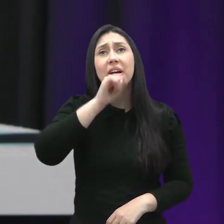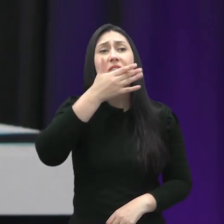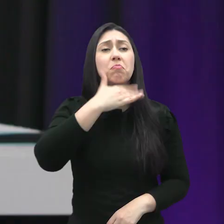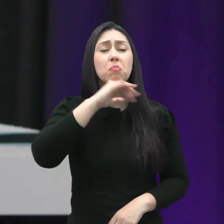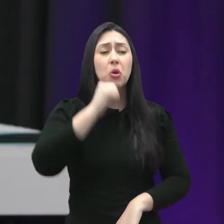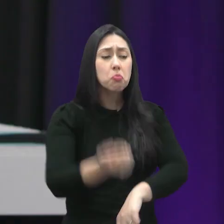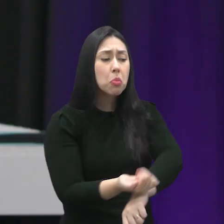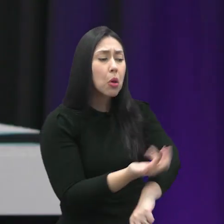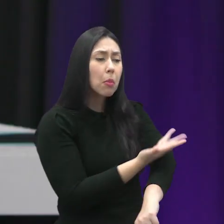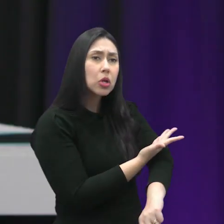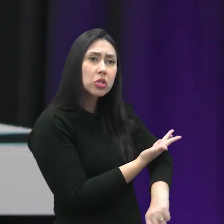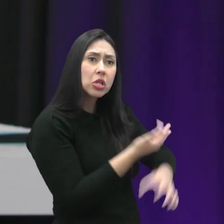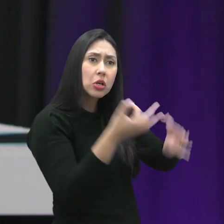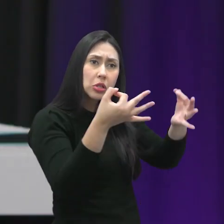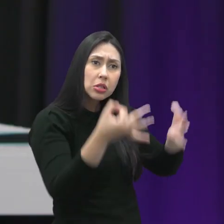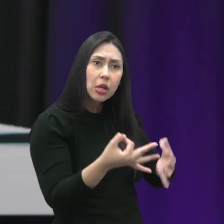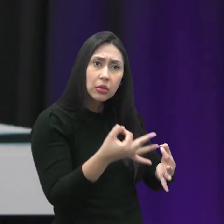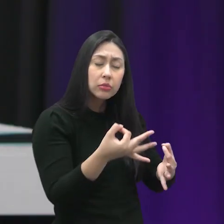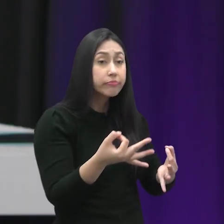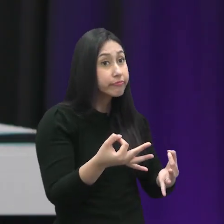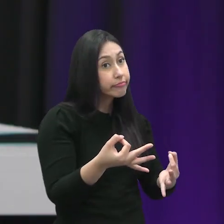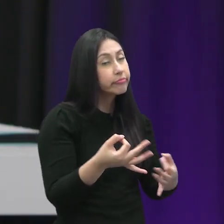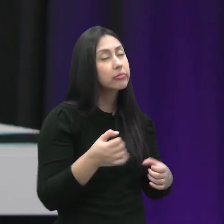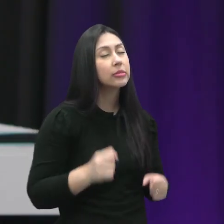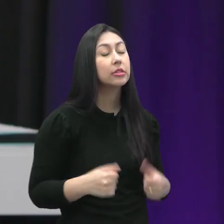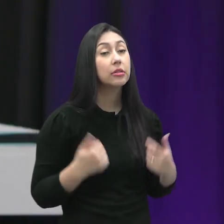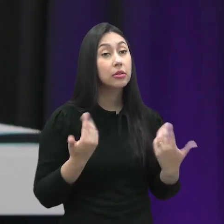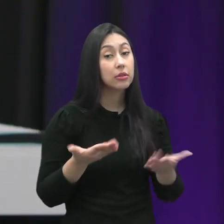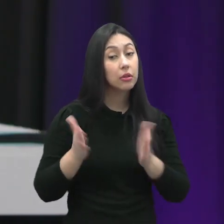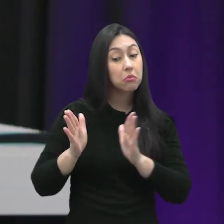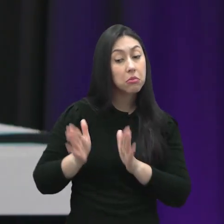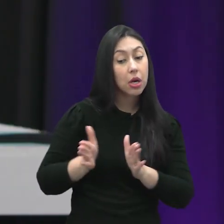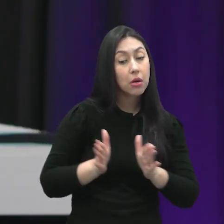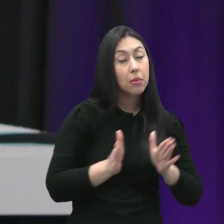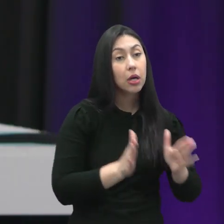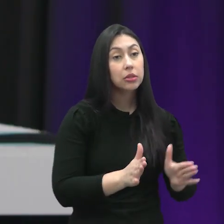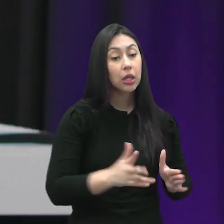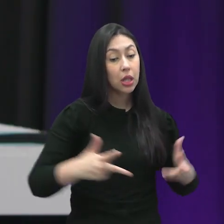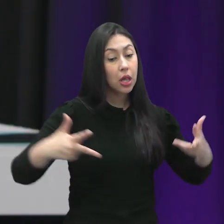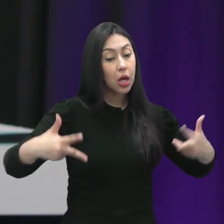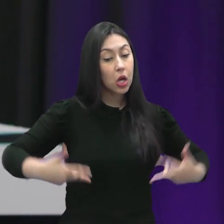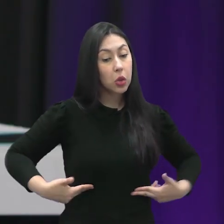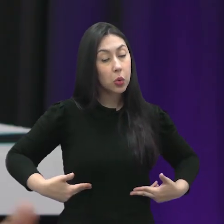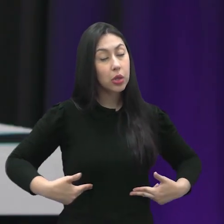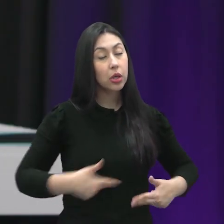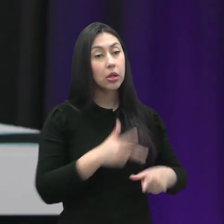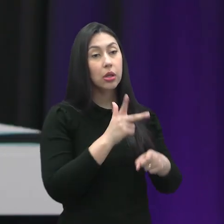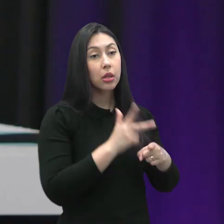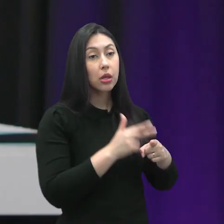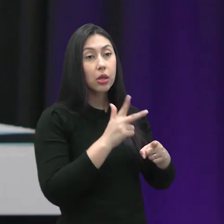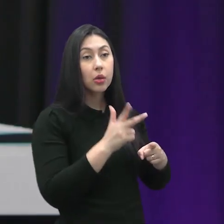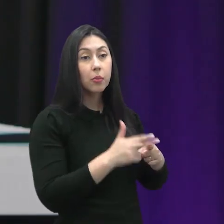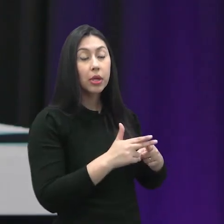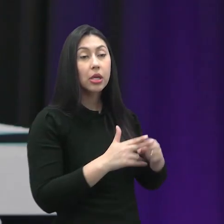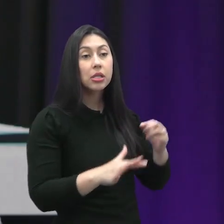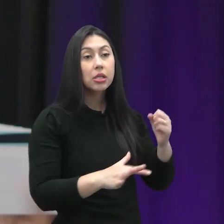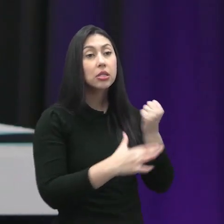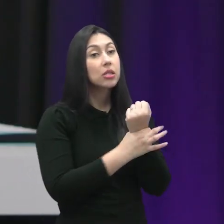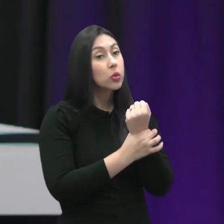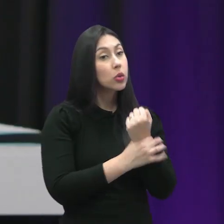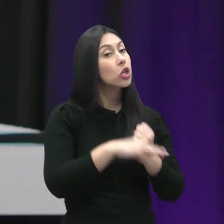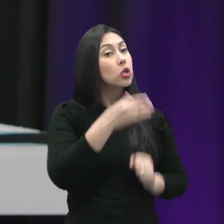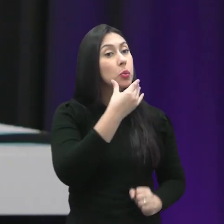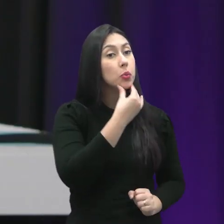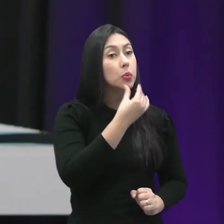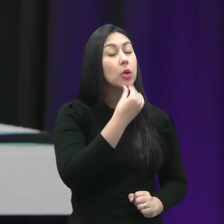de cuidar daquele filho, né? Então, esses processos, a laqueadura, a vasectomia, são a garantia de que o pai ou a mãe, o homem ou a